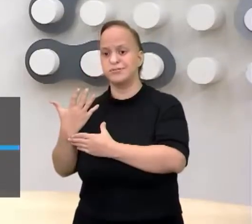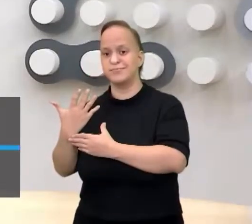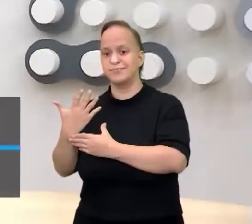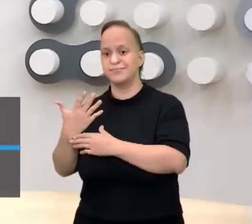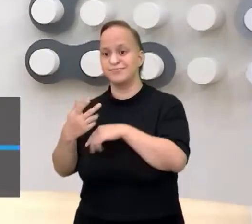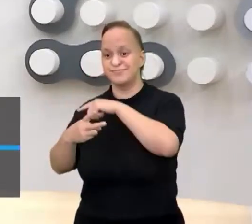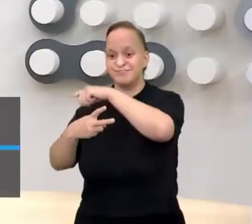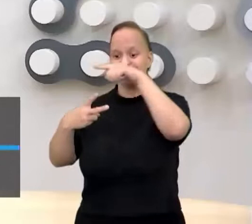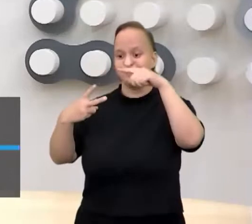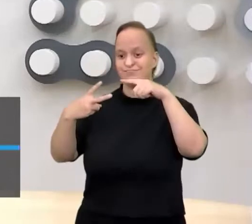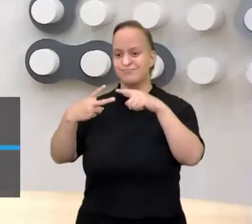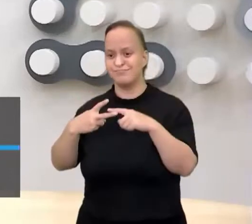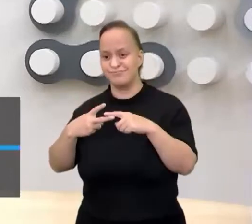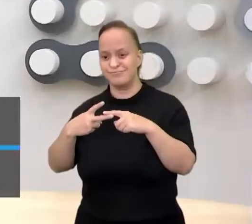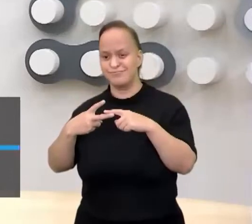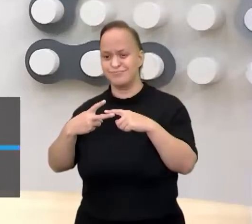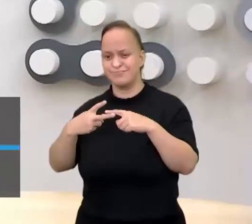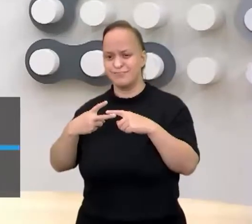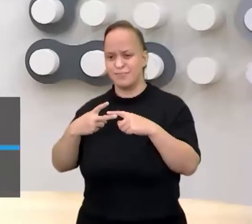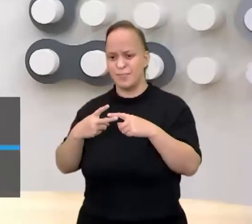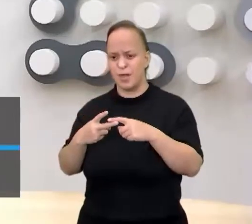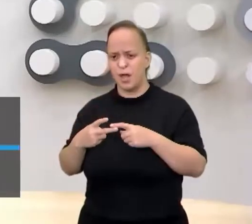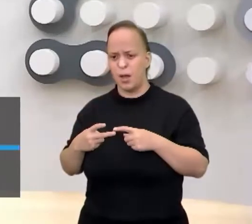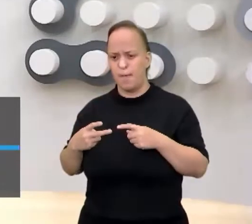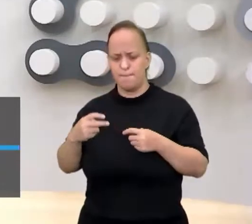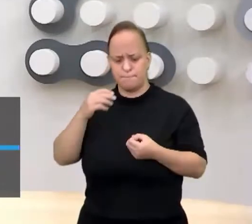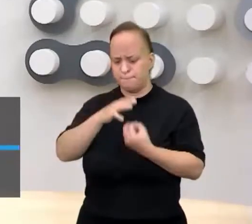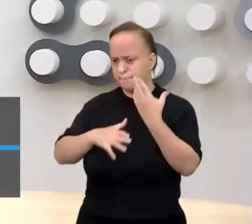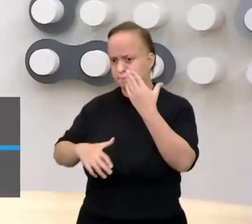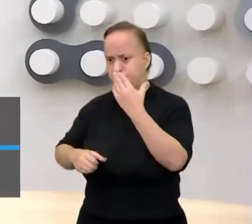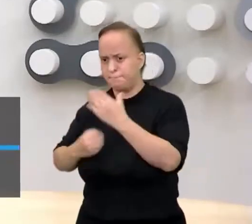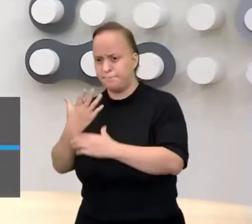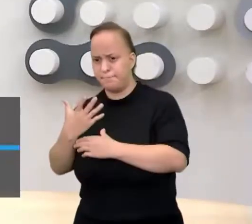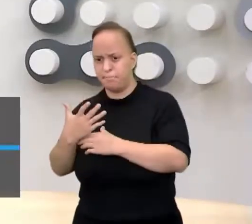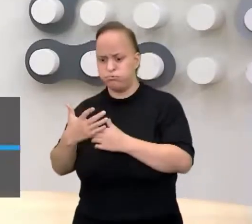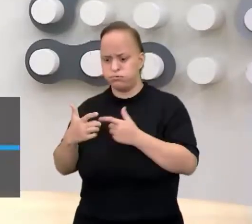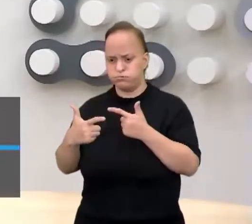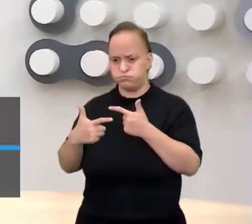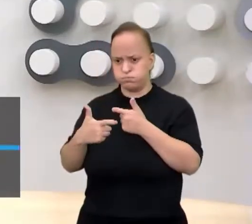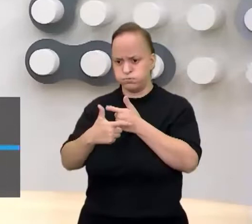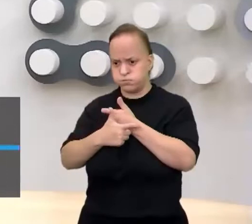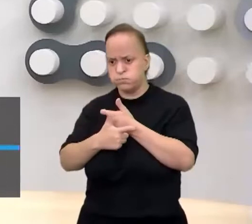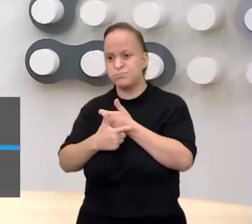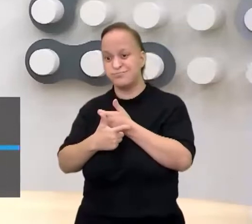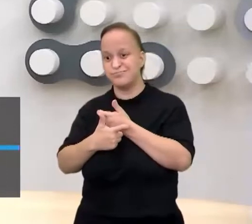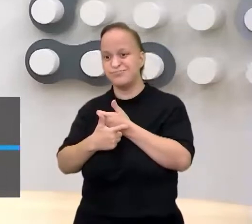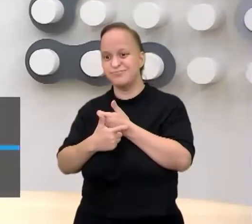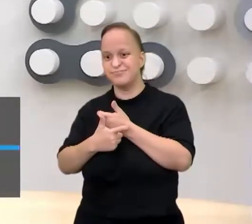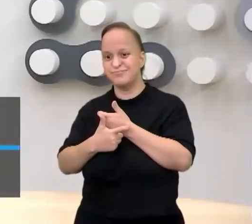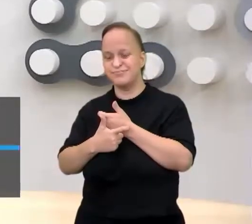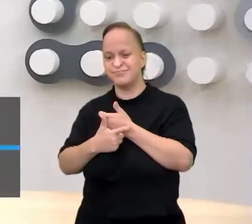novas armas, novos armamentos. Então é um período de paz, mas a gente vai chamar de paz